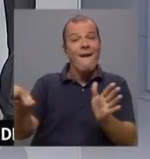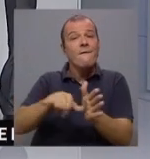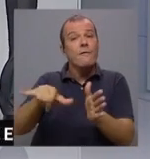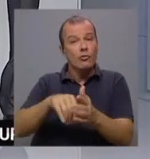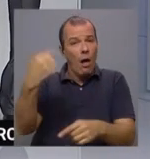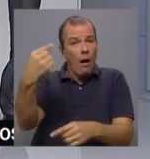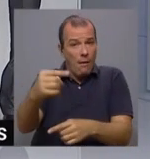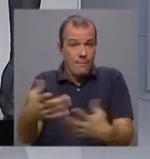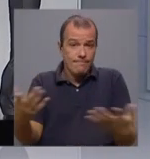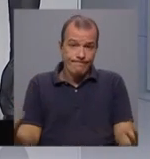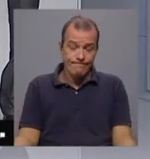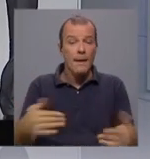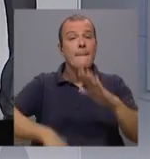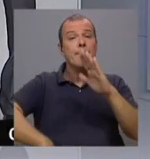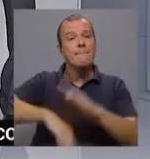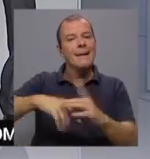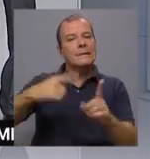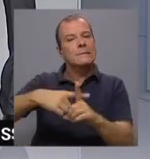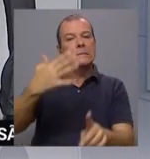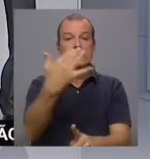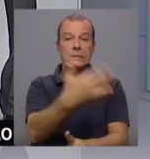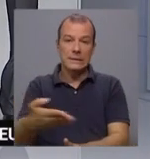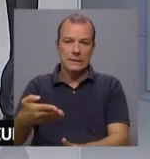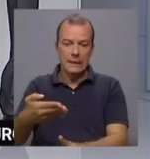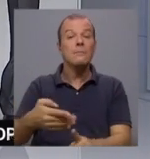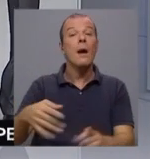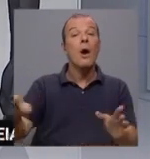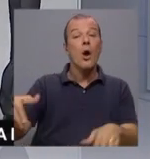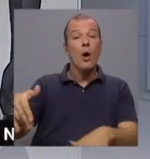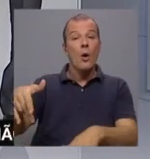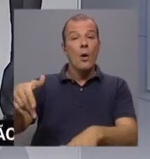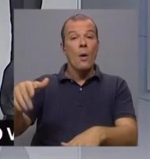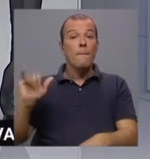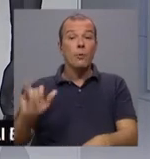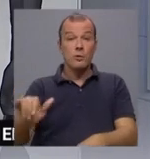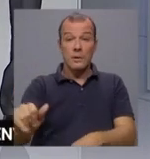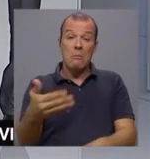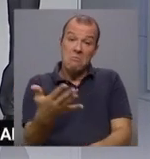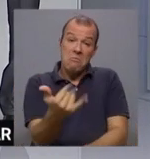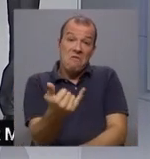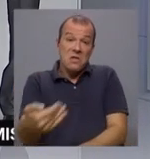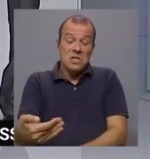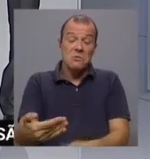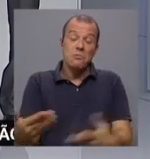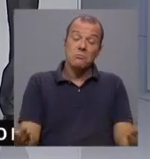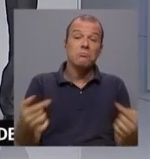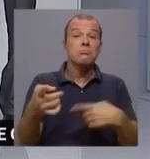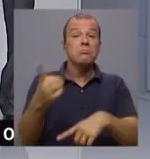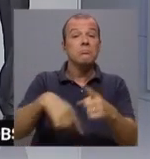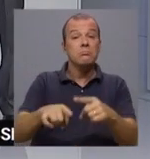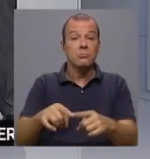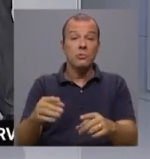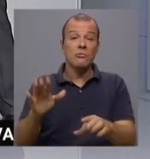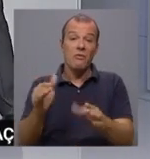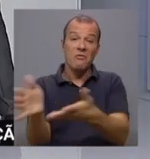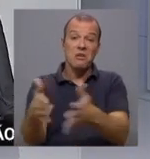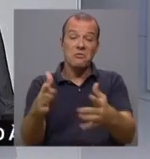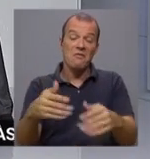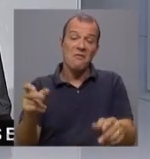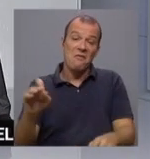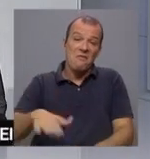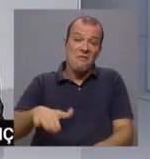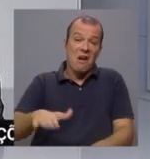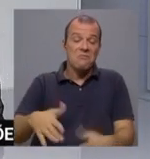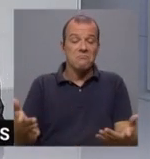onde temos máxima prevista de 17, para Porto Santo máxima prevista é de 25, o vento em geral fraco do quadrante leste, gradualmente a tornar-se